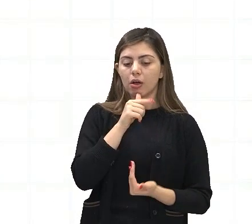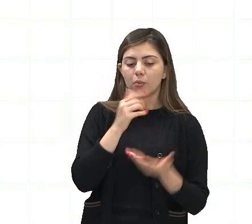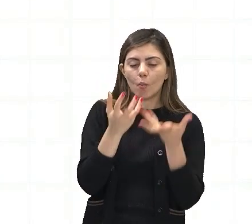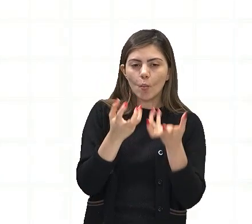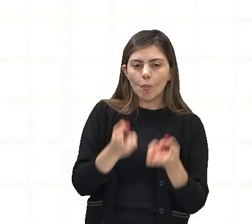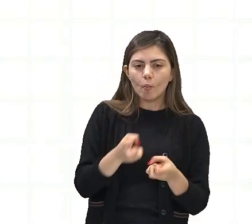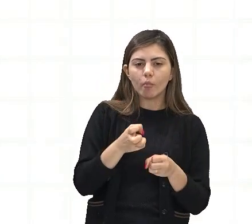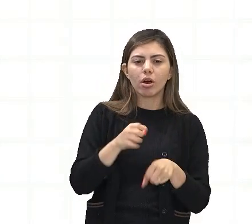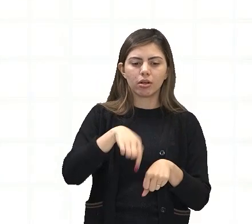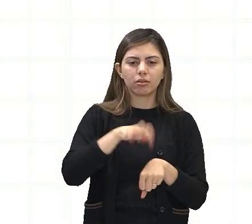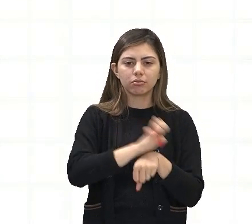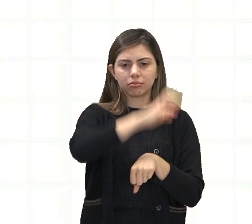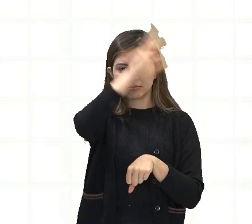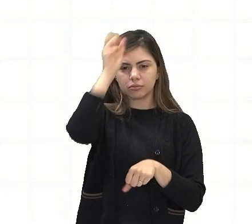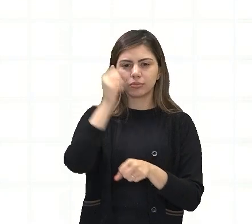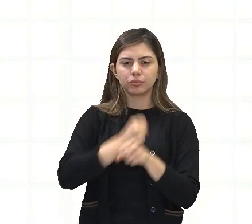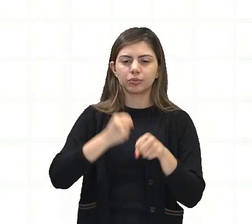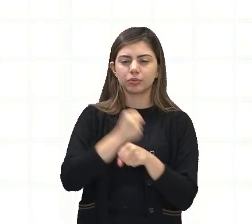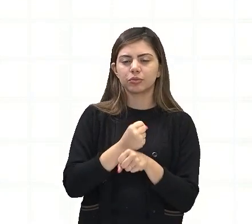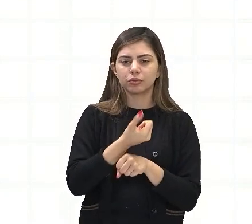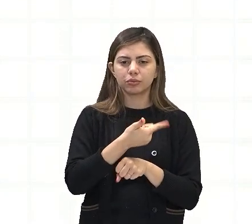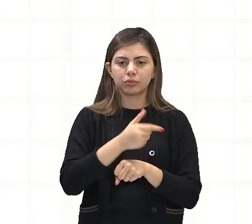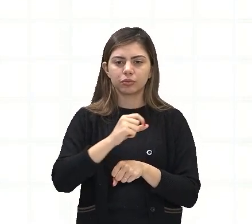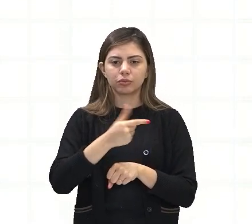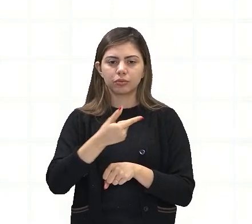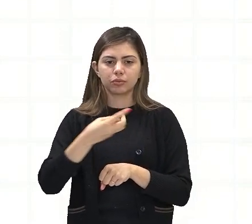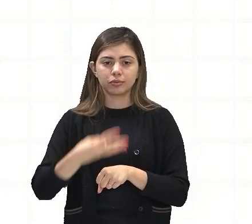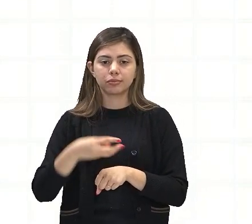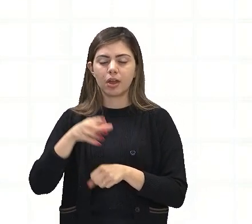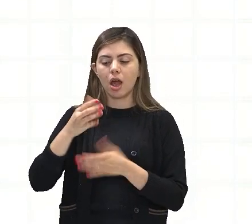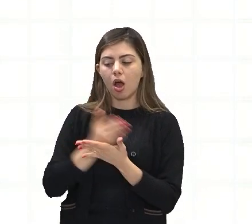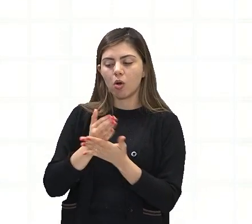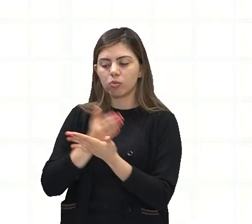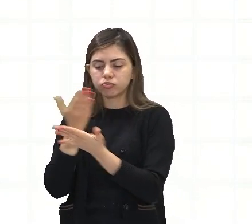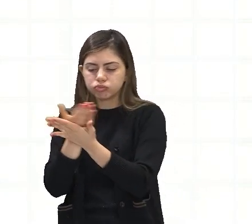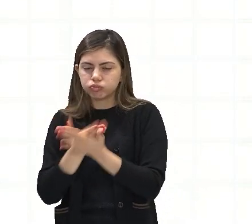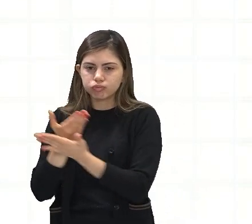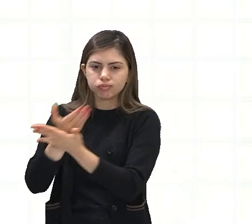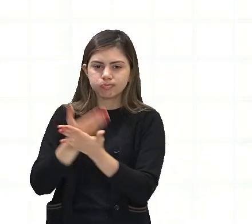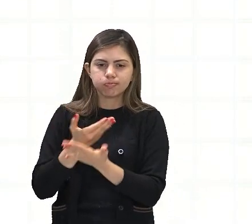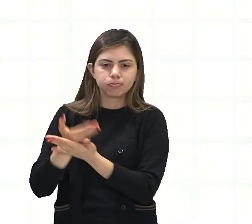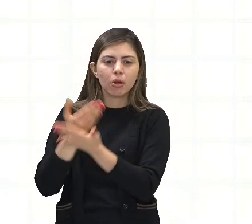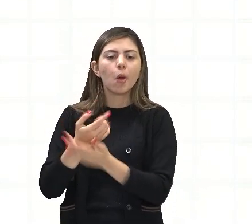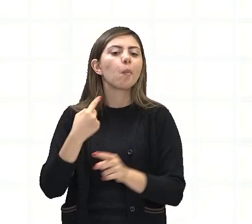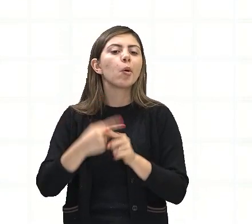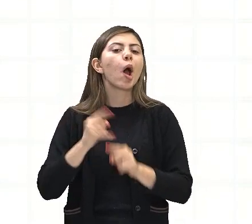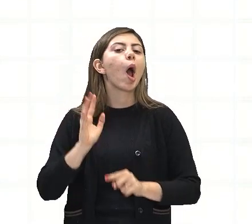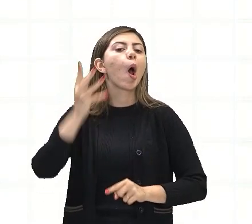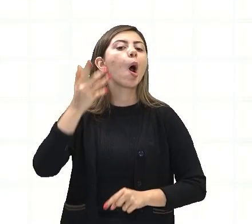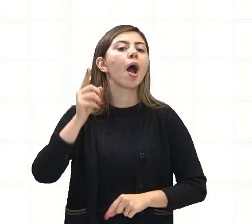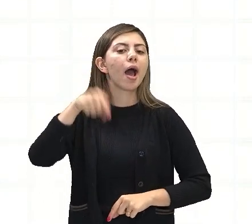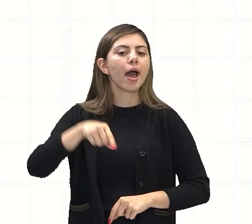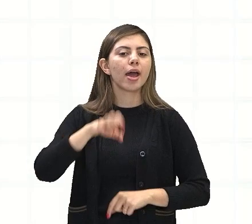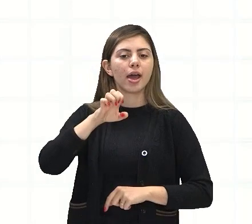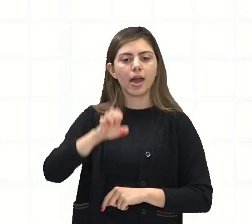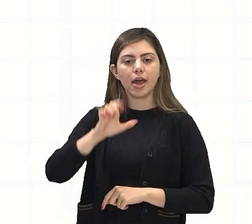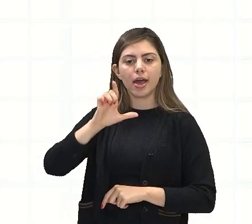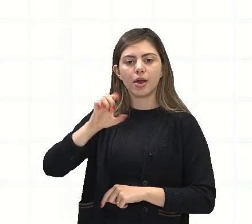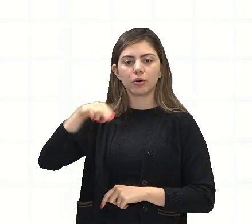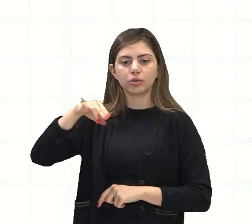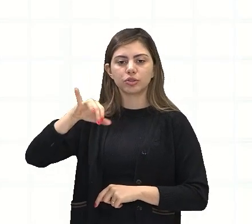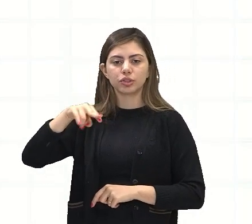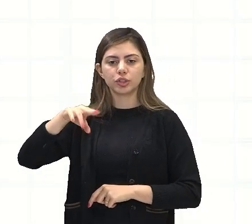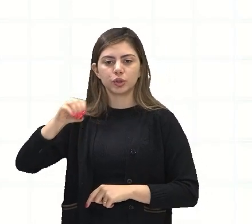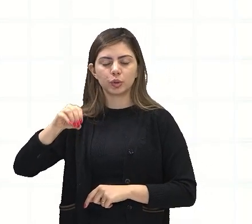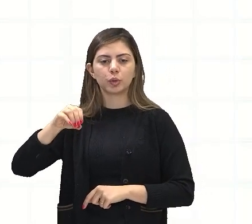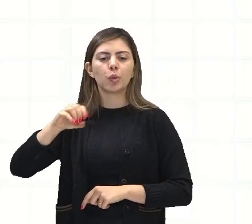no ano de 2023, segundo especialistas do meio ambiente, foi ocasionada pelo fenômeno El Niño. Então,